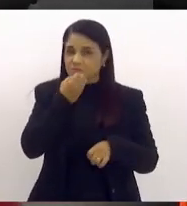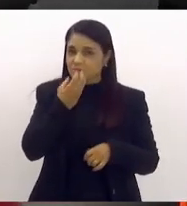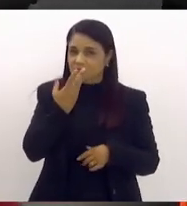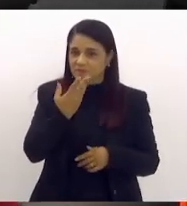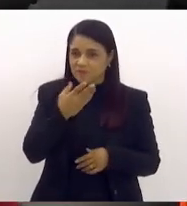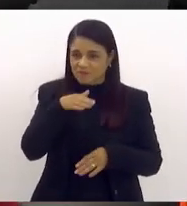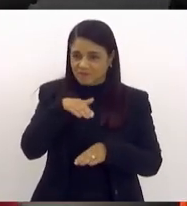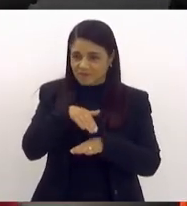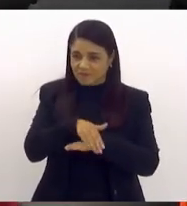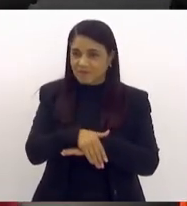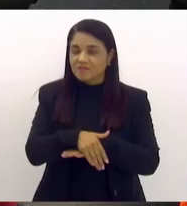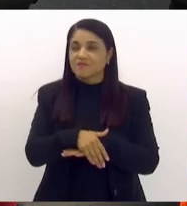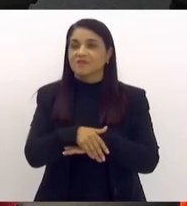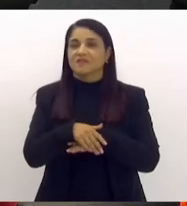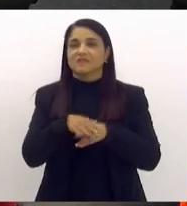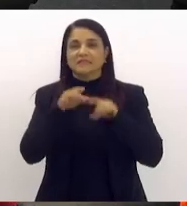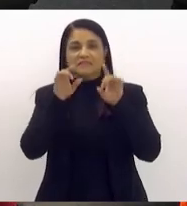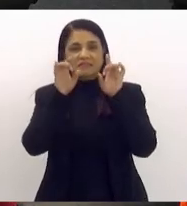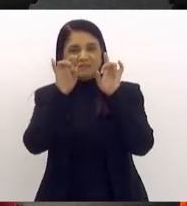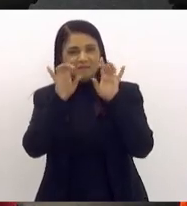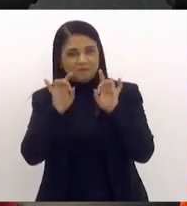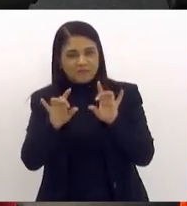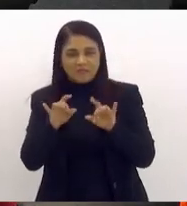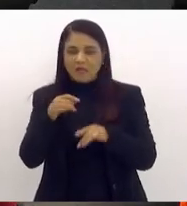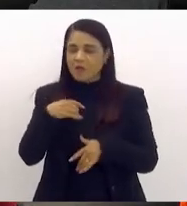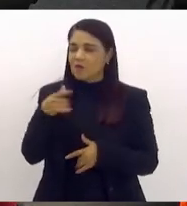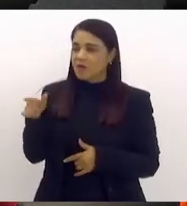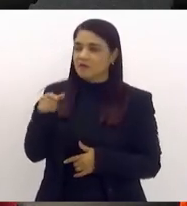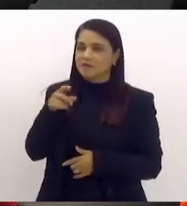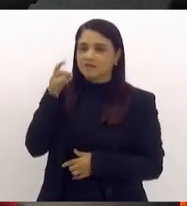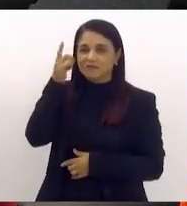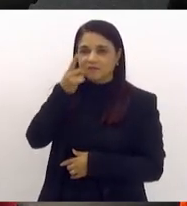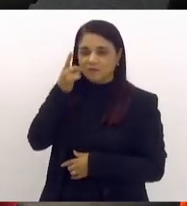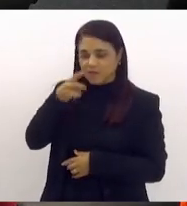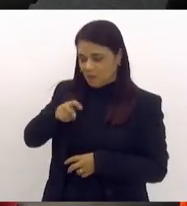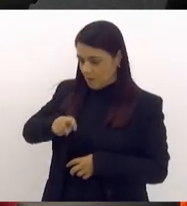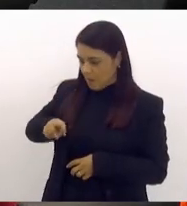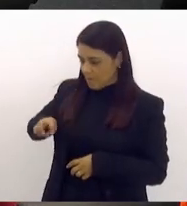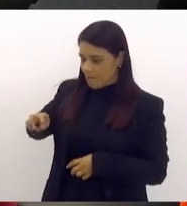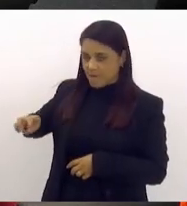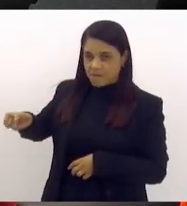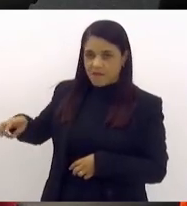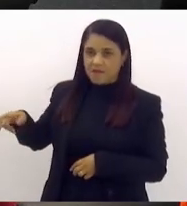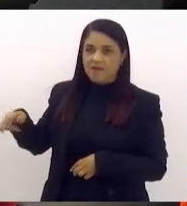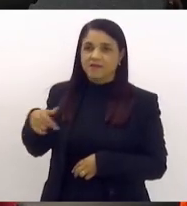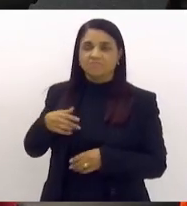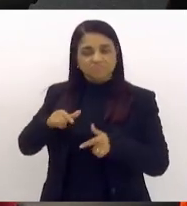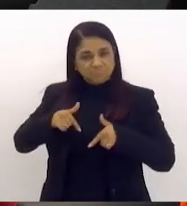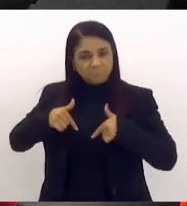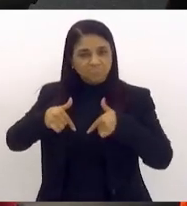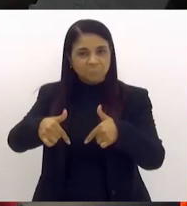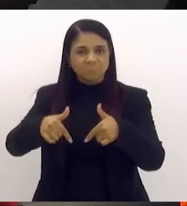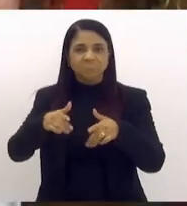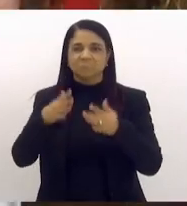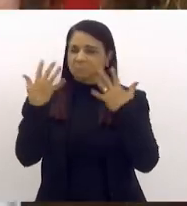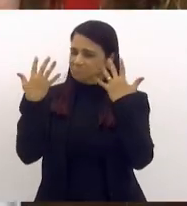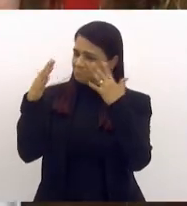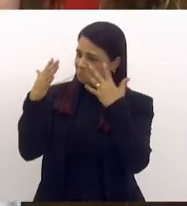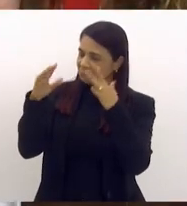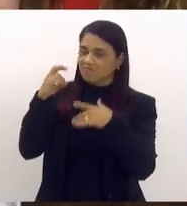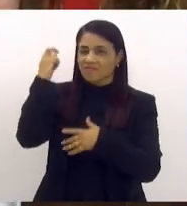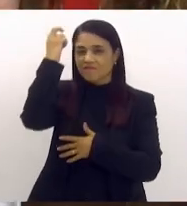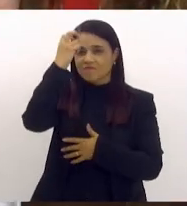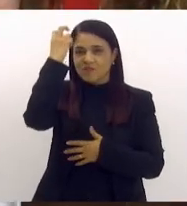e em especial as deputadas aqui presente e que comandam essa iniciativa parabenizar